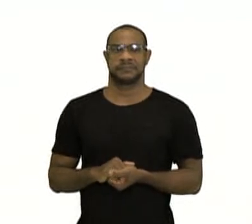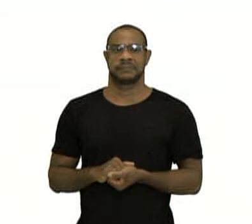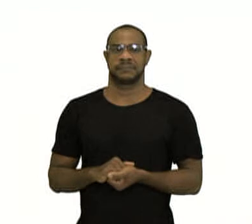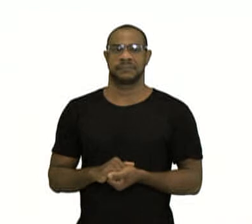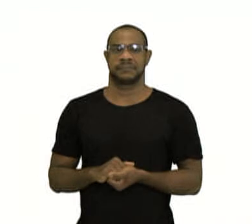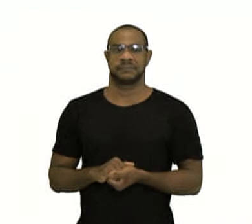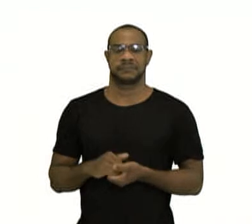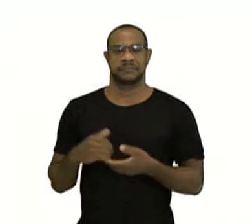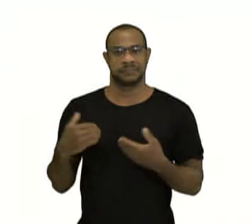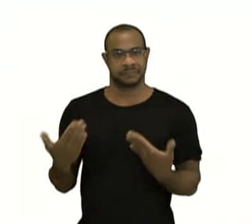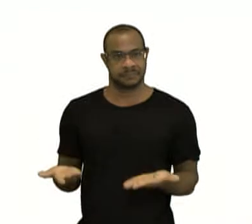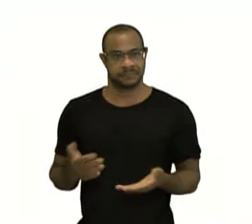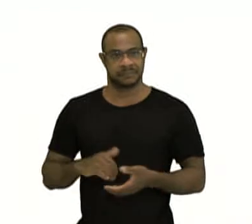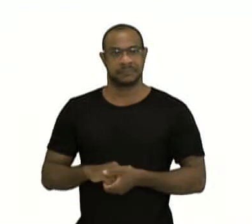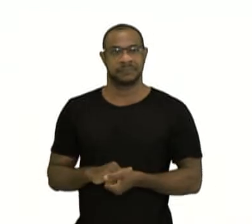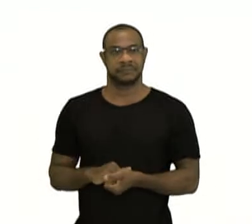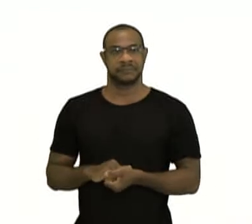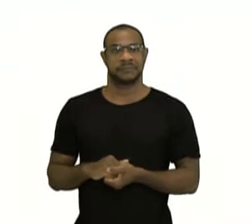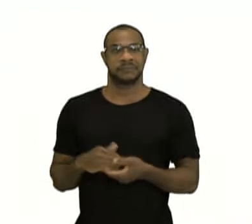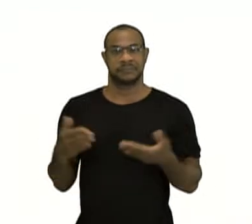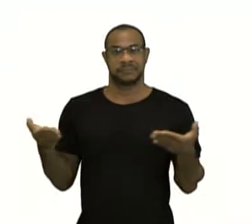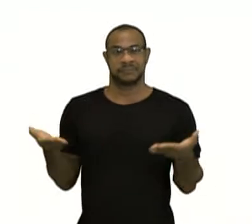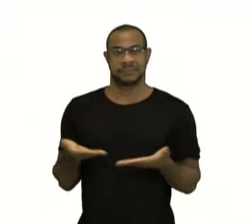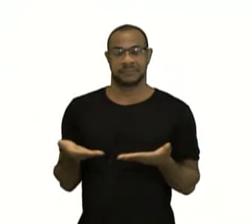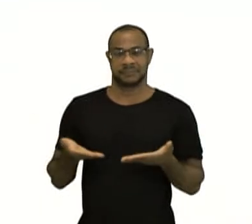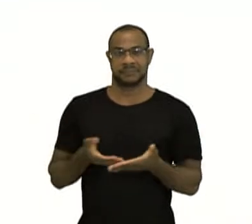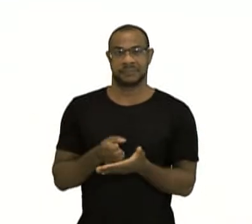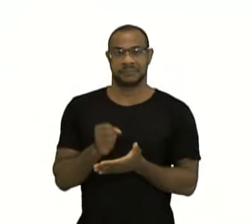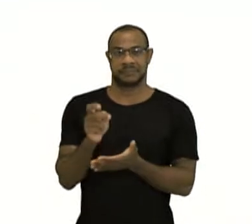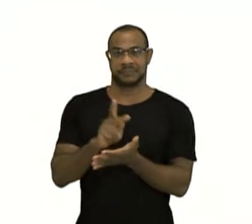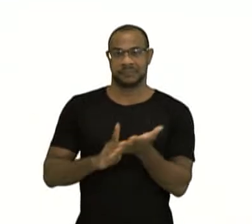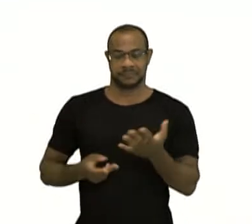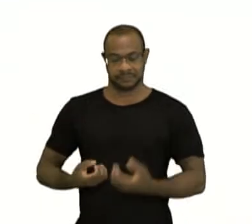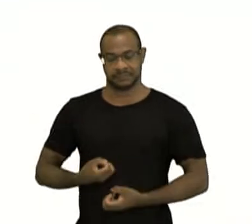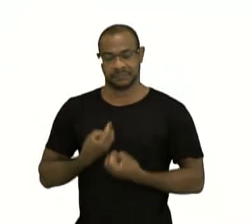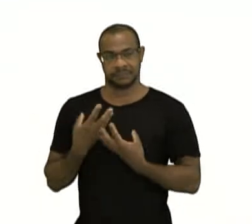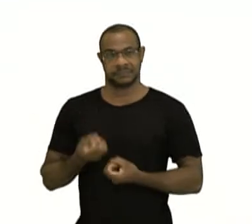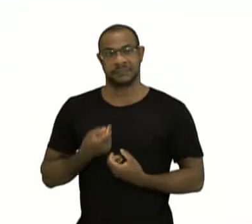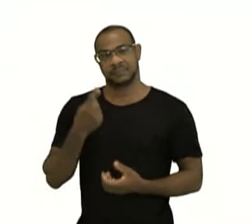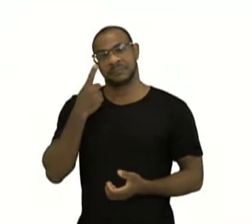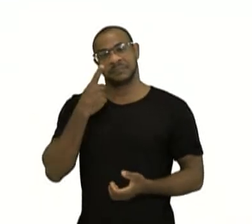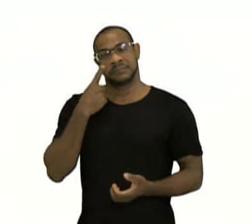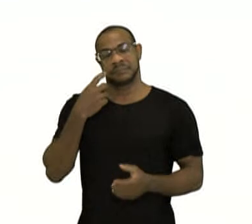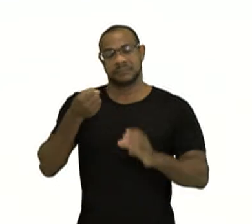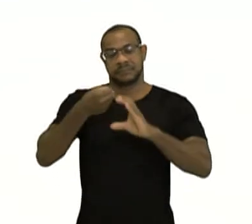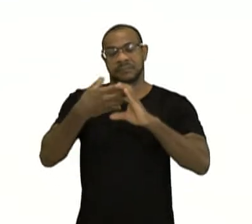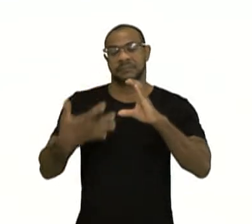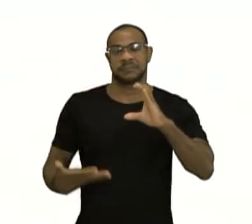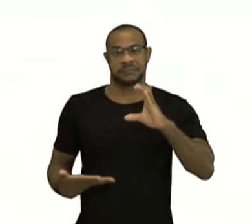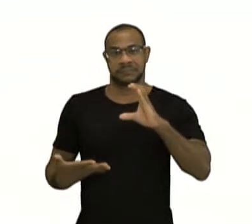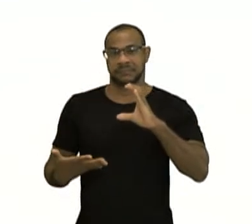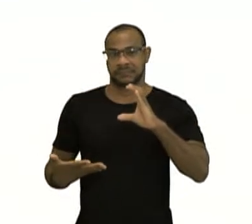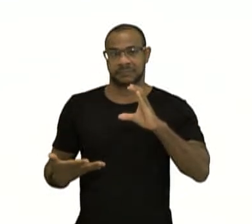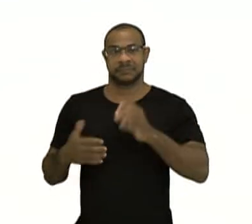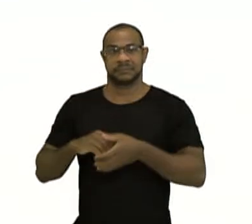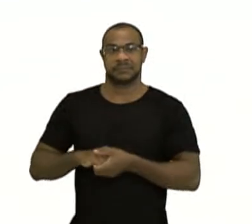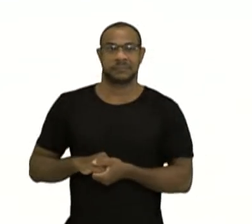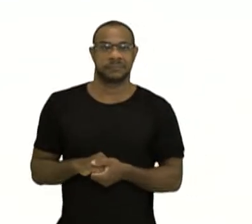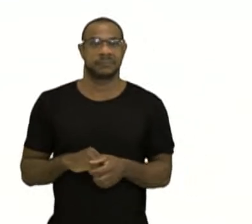seremos. Agora, mirando esta poesia de Pablo Neruda, vamos a verificar as características.